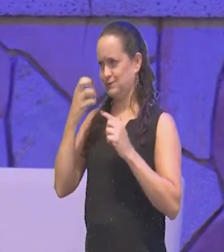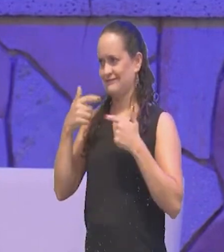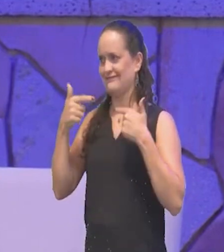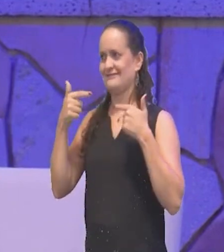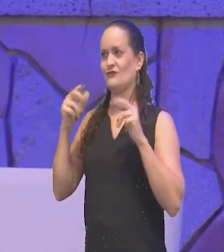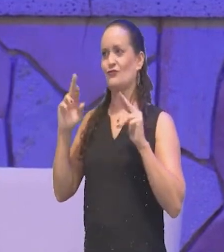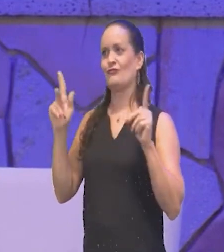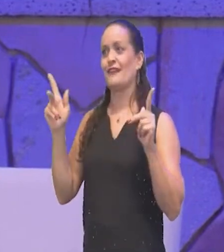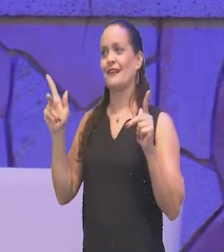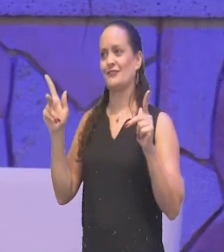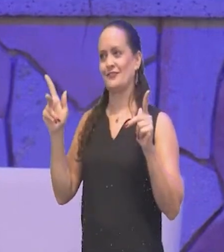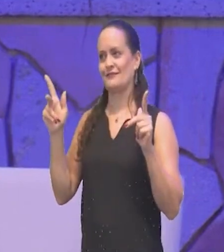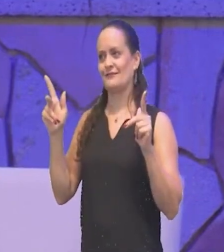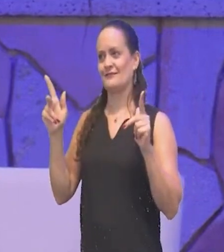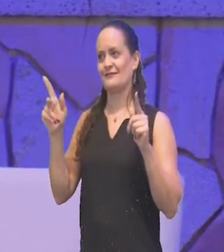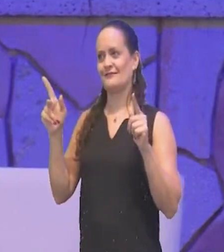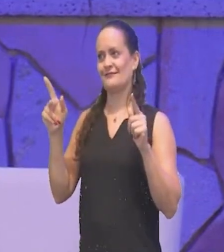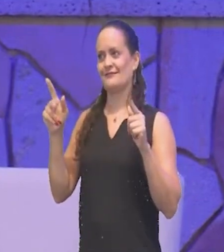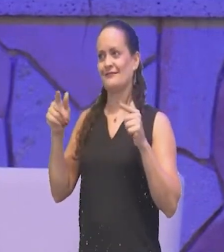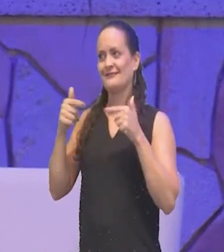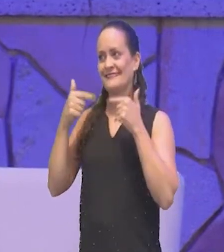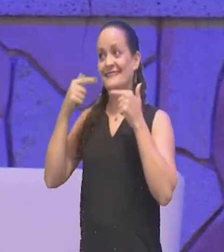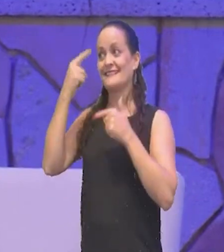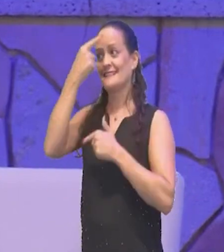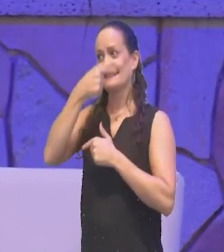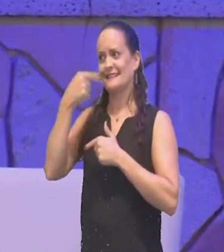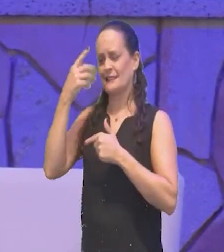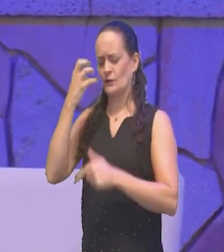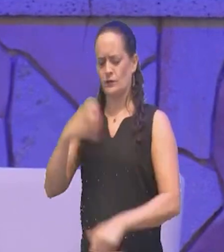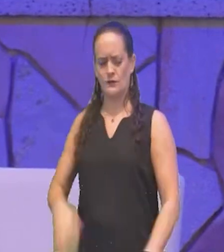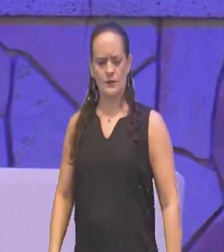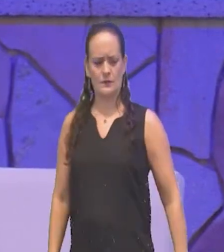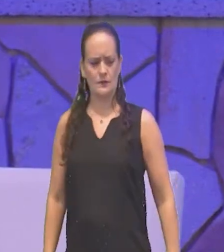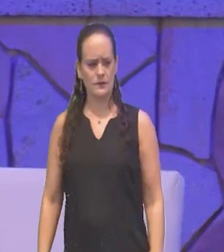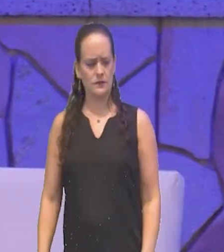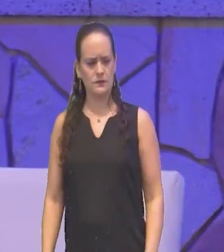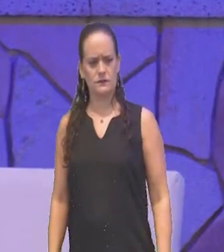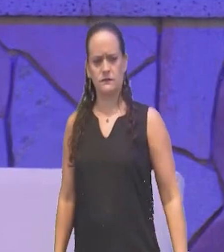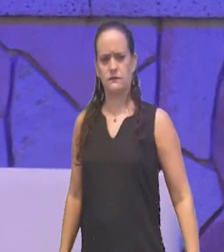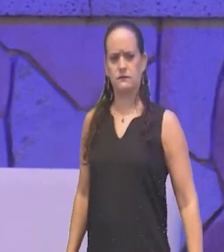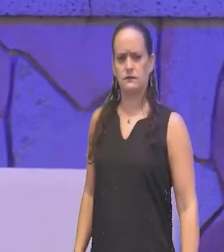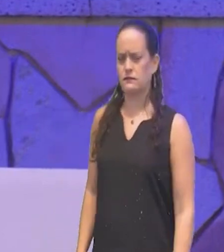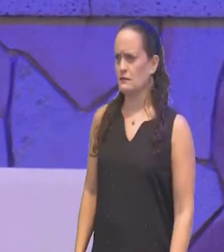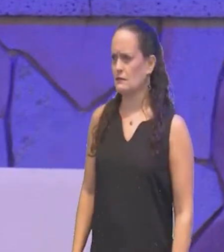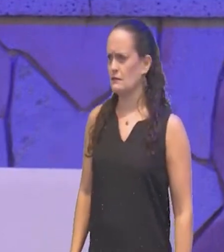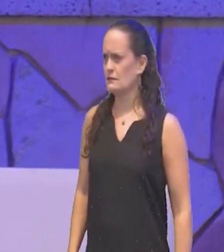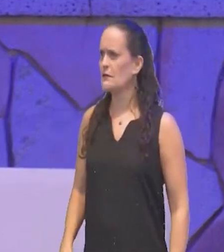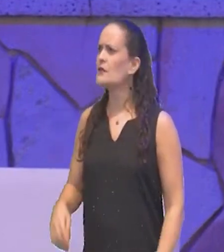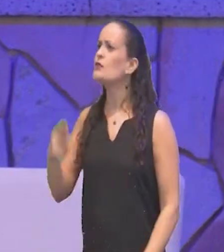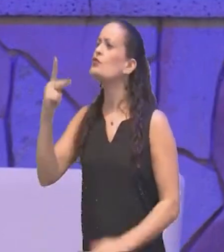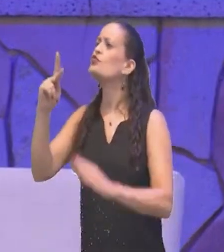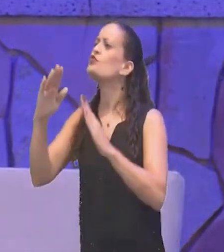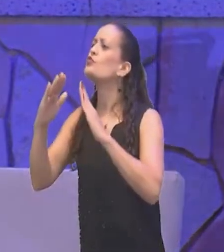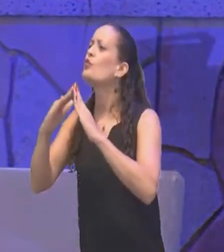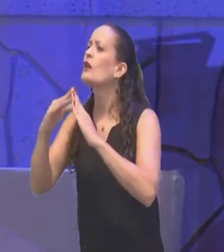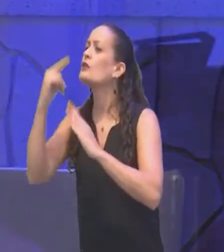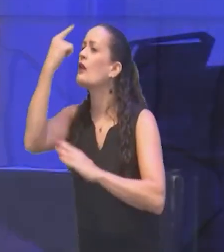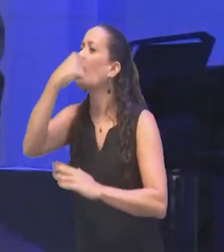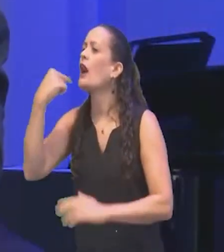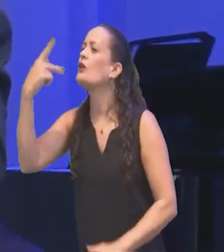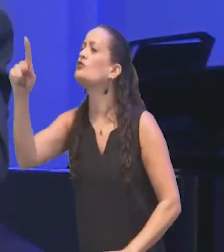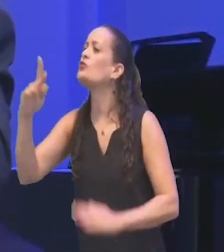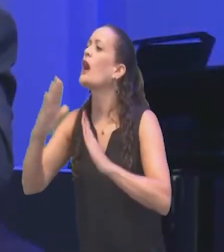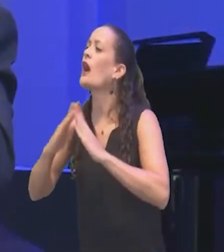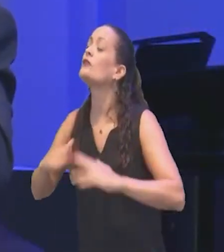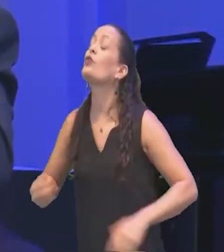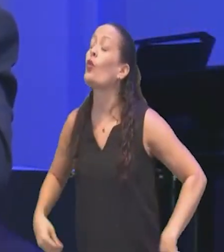minha casa tem a minha cara. Já parou para pensar nisso? Como é que é a sua casa, queridos?